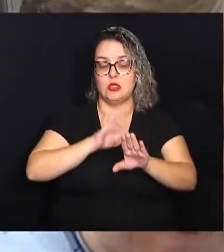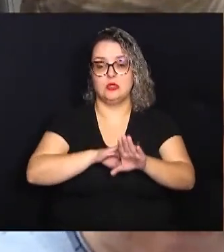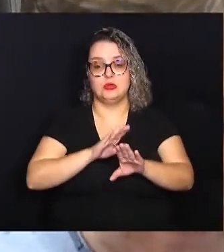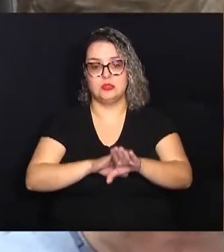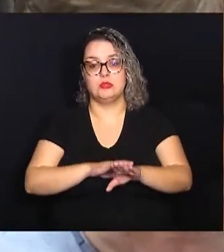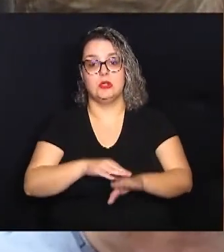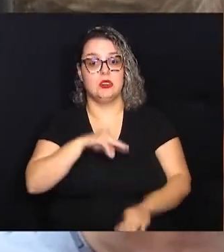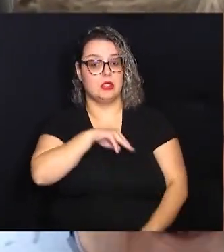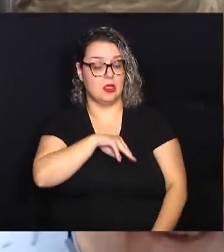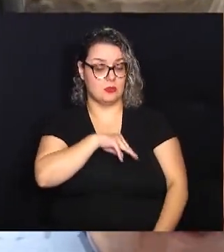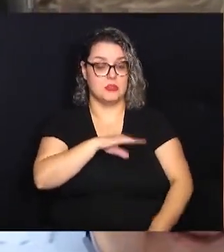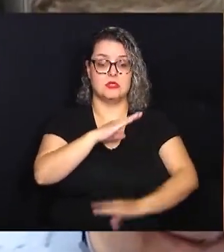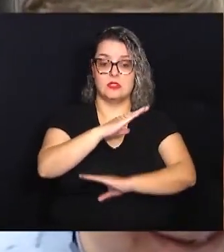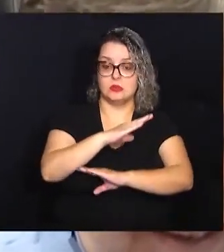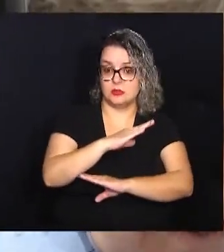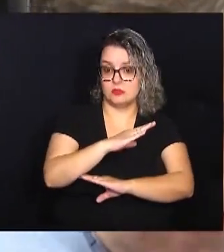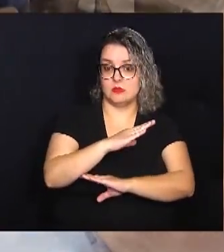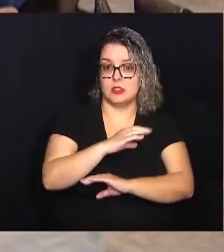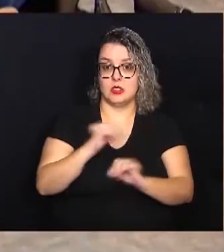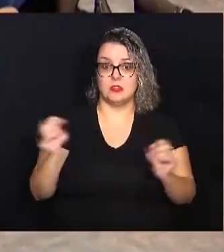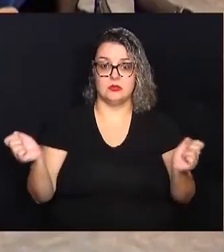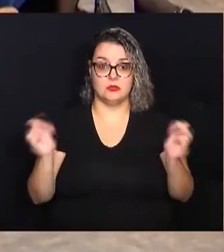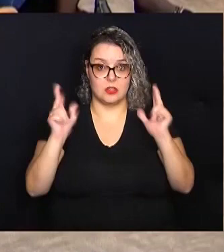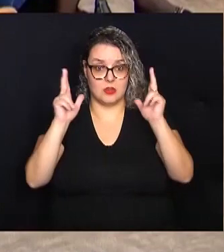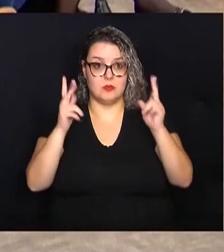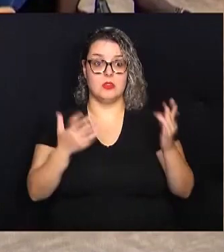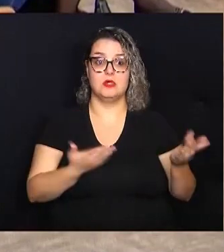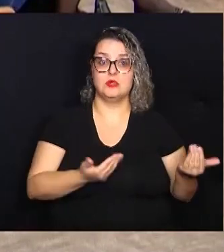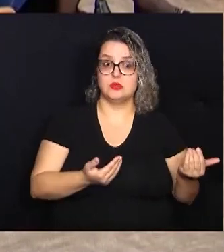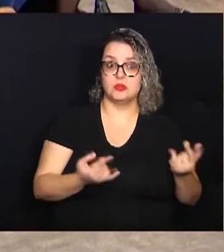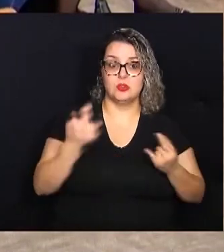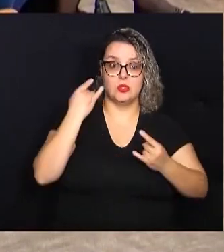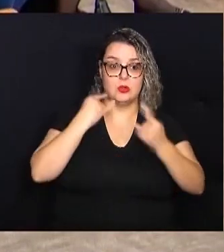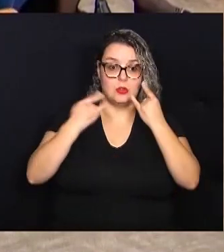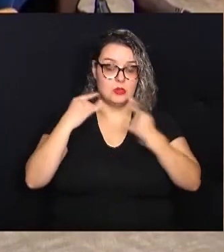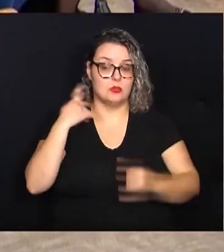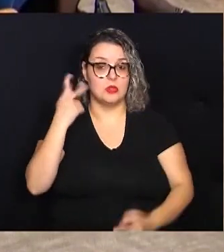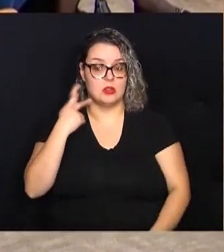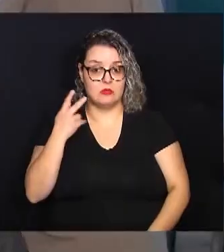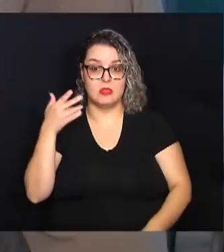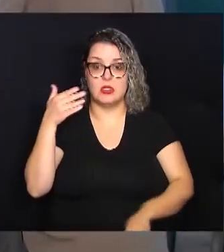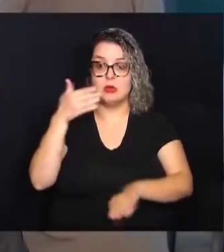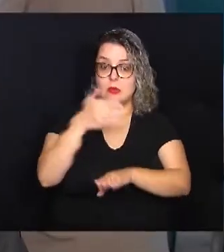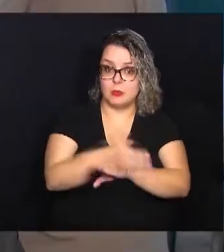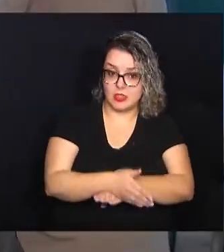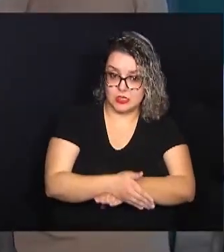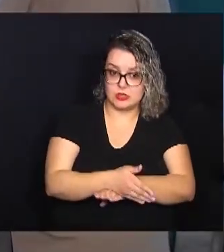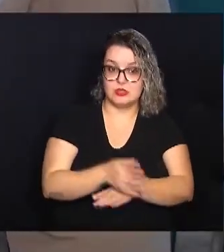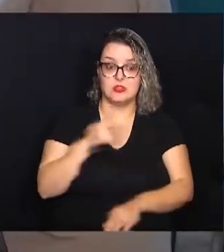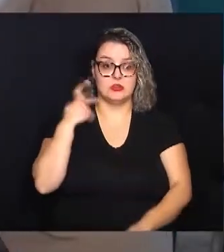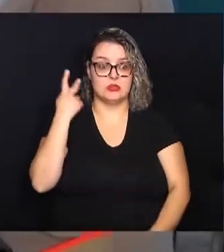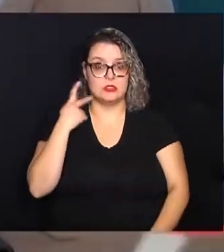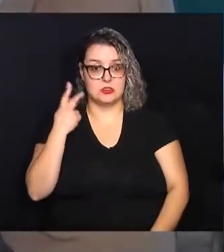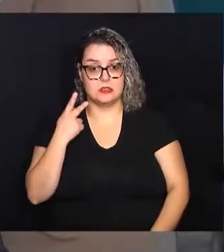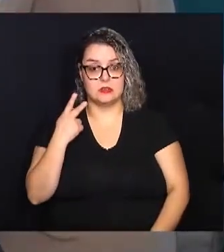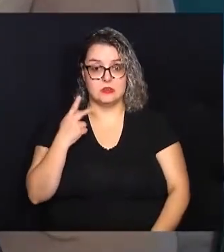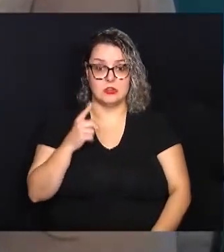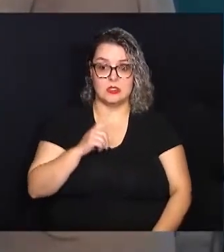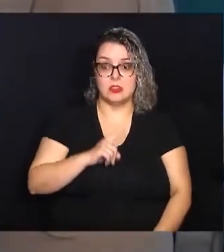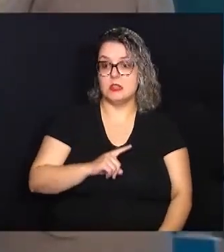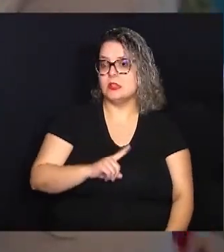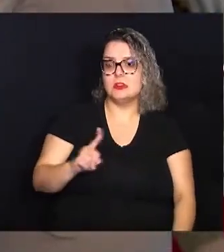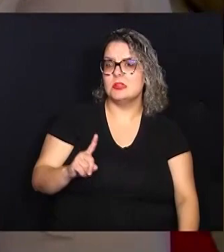missão da Câmara, isso desperte nesses jovens o interesse pela política, pela participação política, necessariamente não para